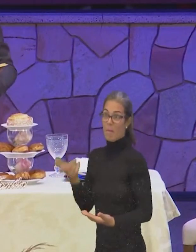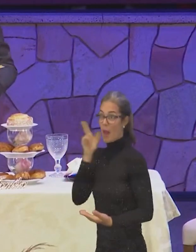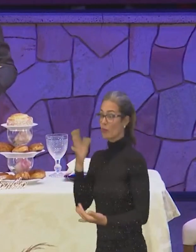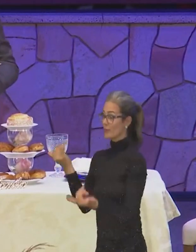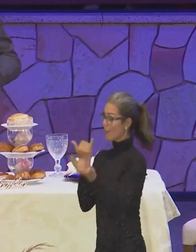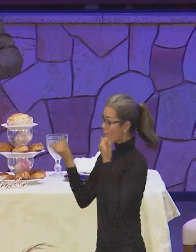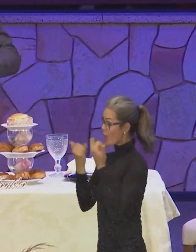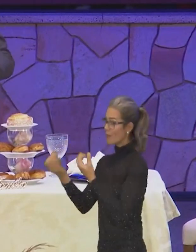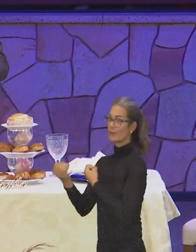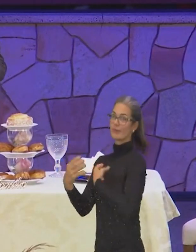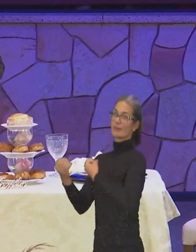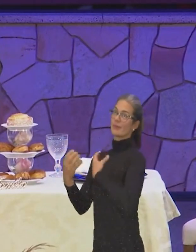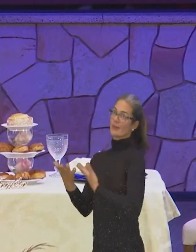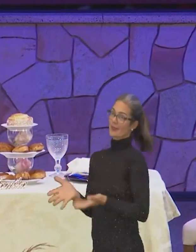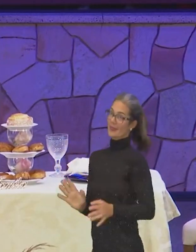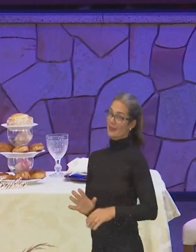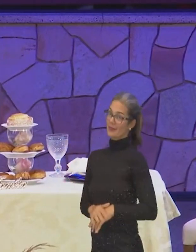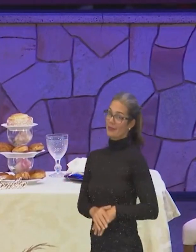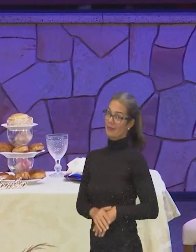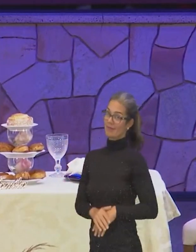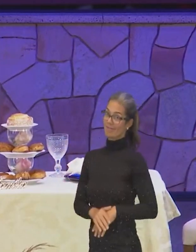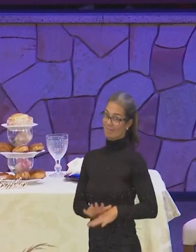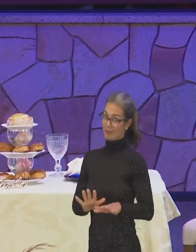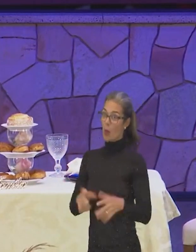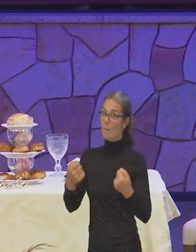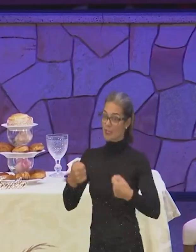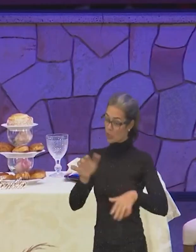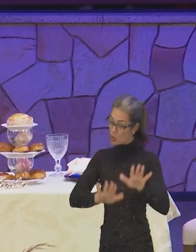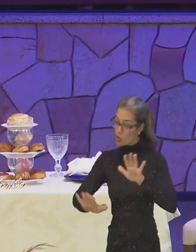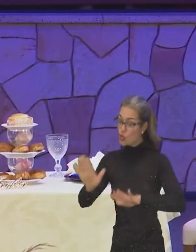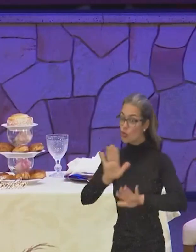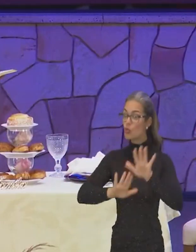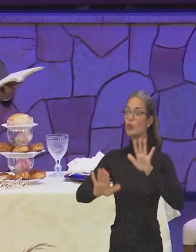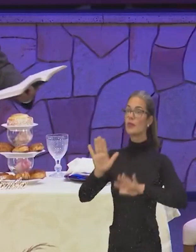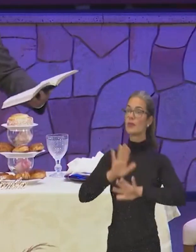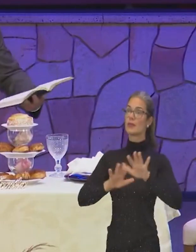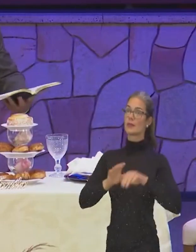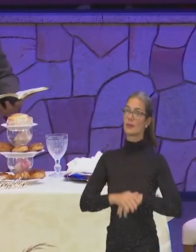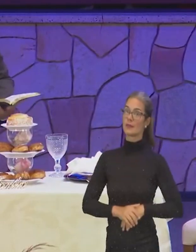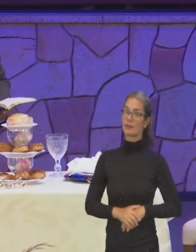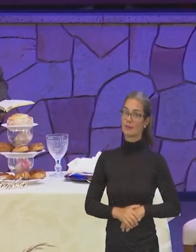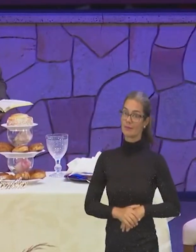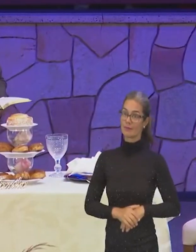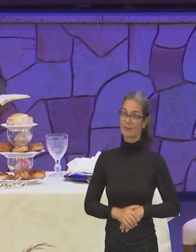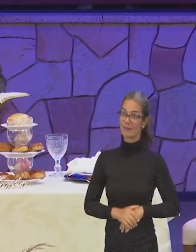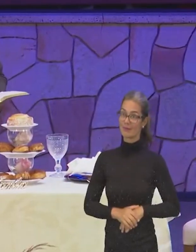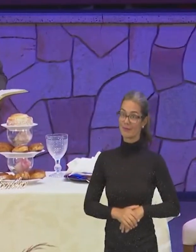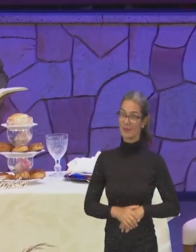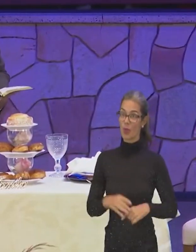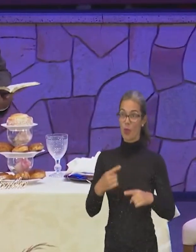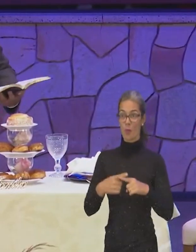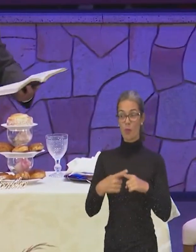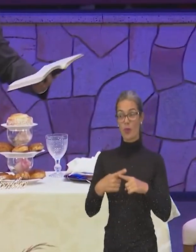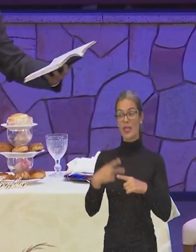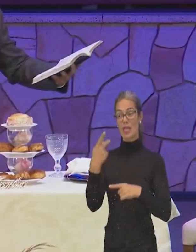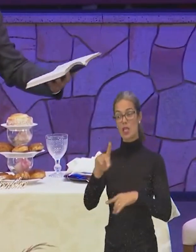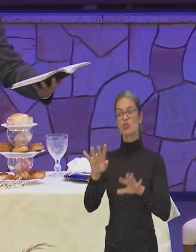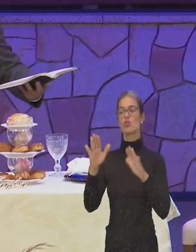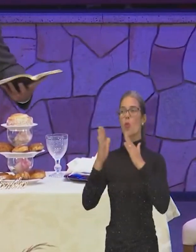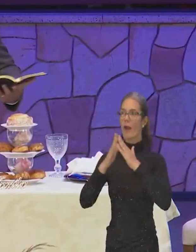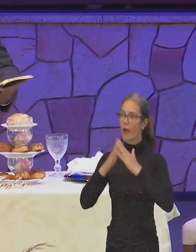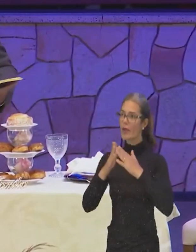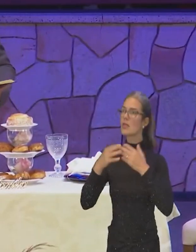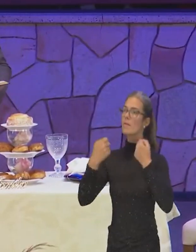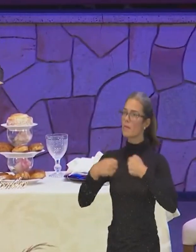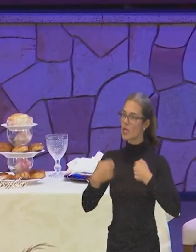para te dizer que se o seu filho está sendo alimentado pela internet, está faltando savi na sua casa. Está faltando sentar